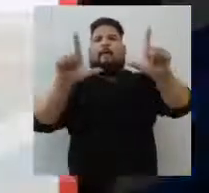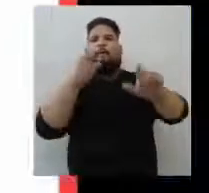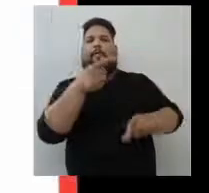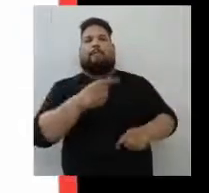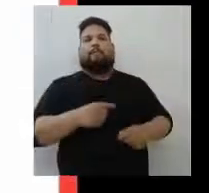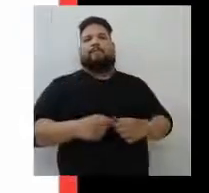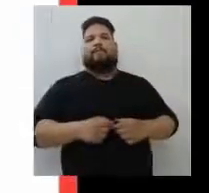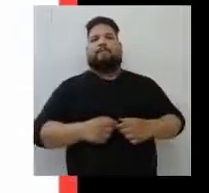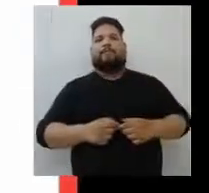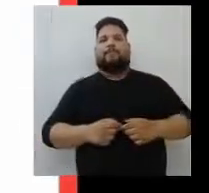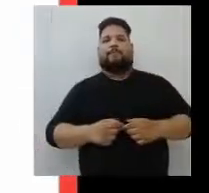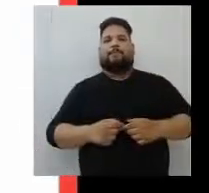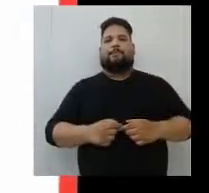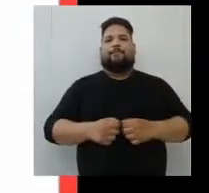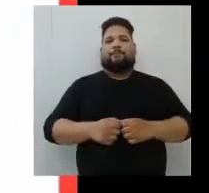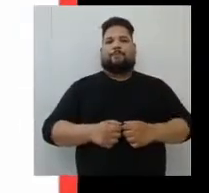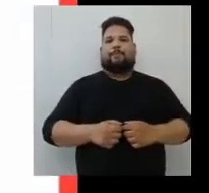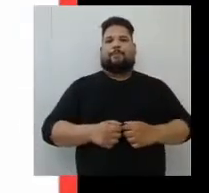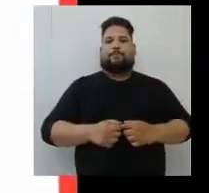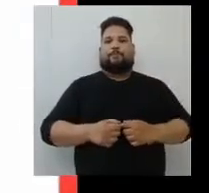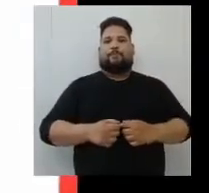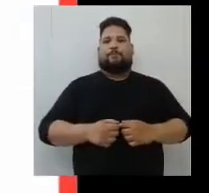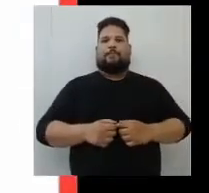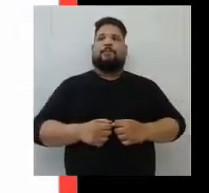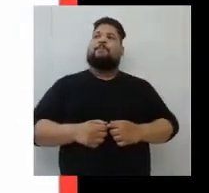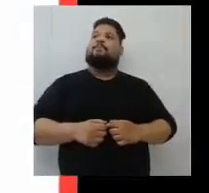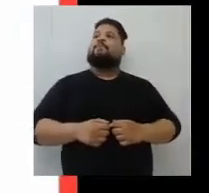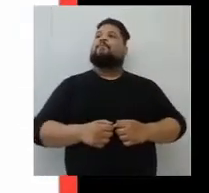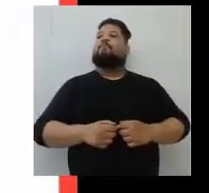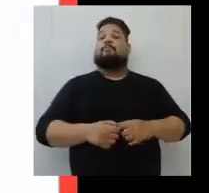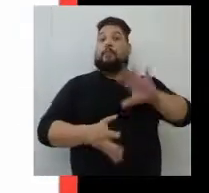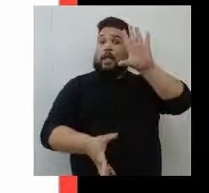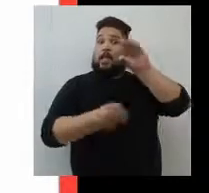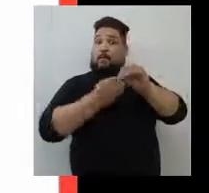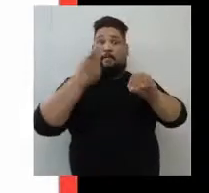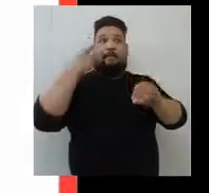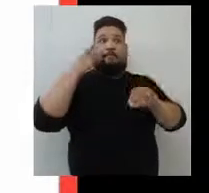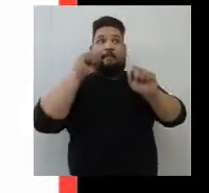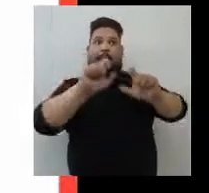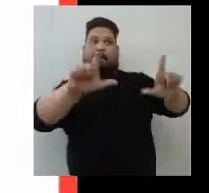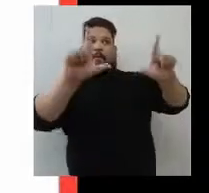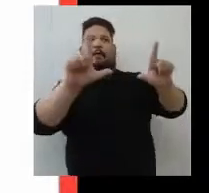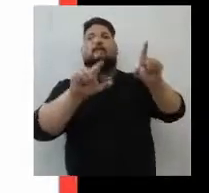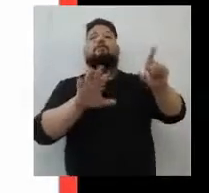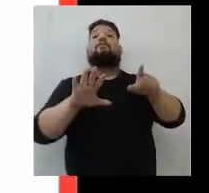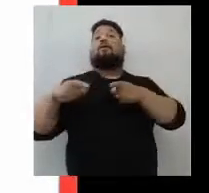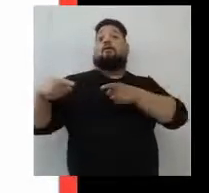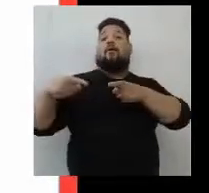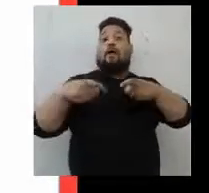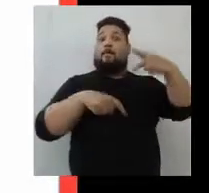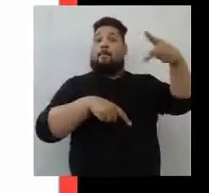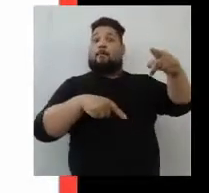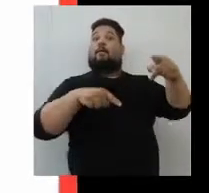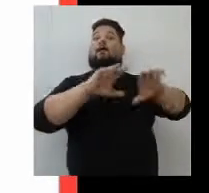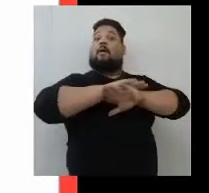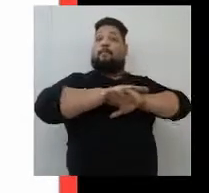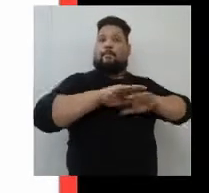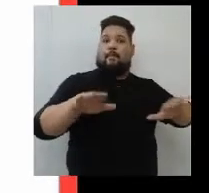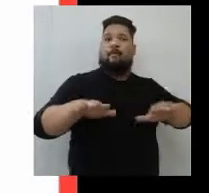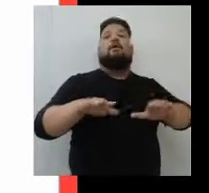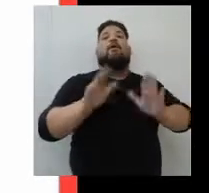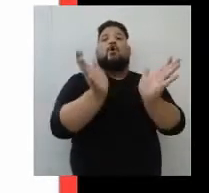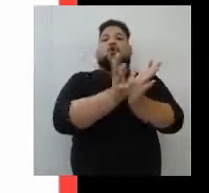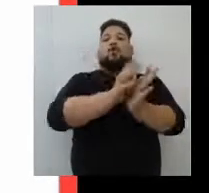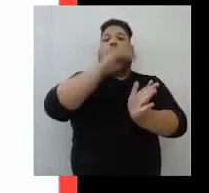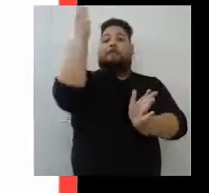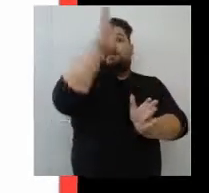aí. Em resumo, acompanha comigo. Após a Guerra do Paraguai, os militares brasileiros voltaram